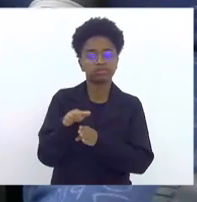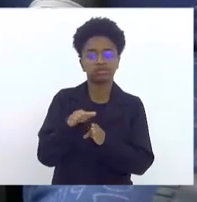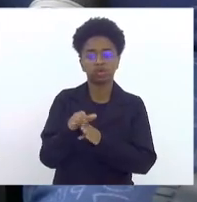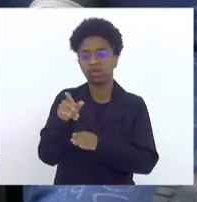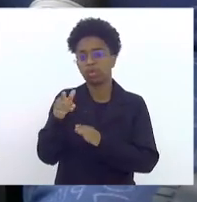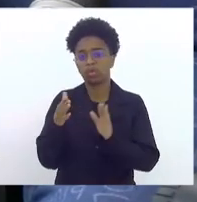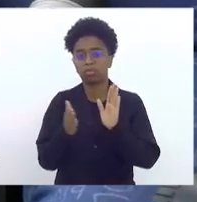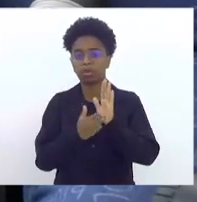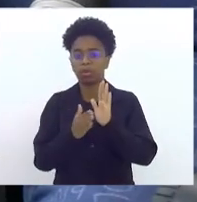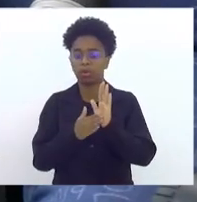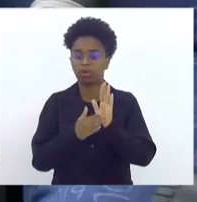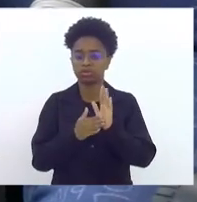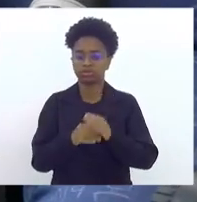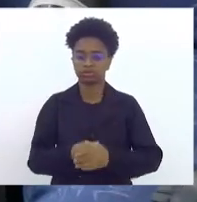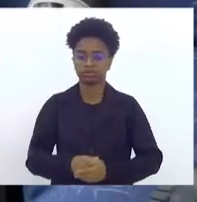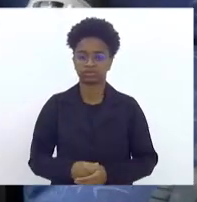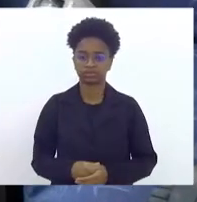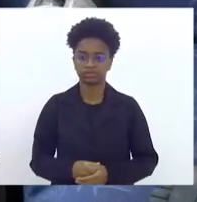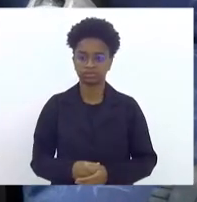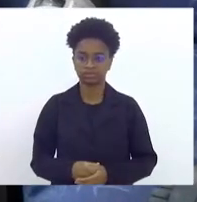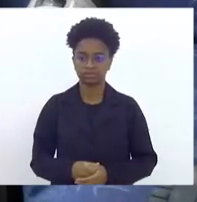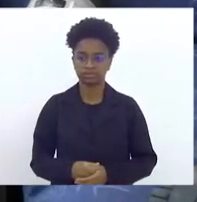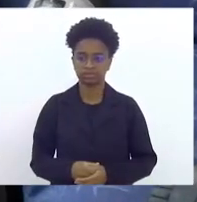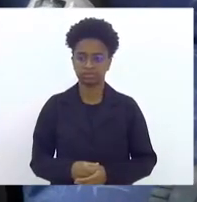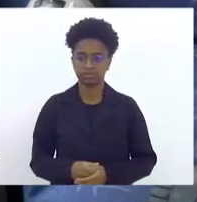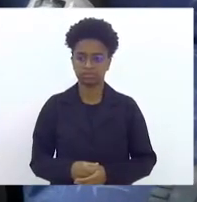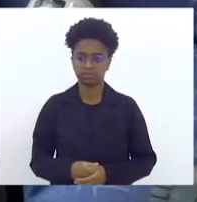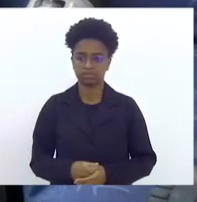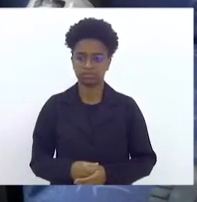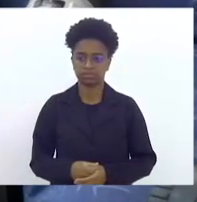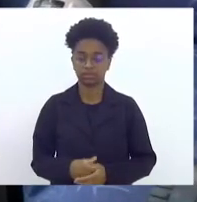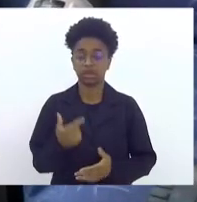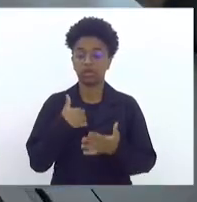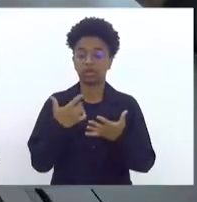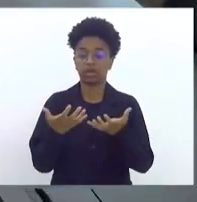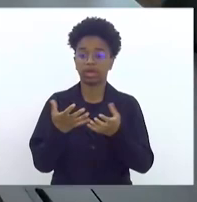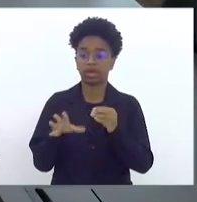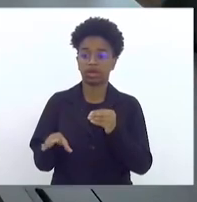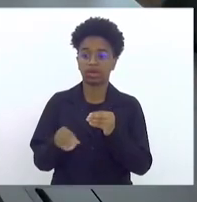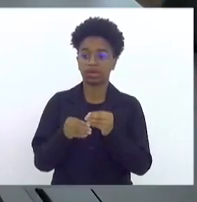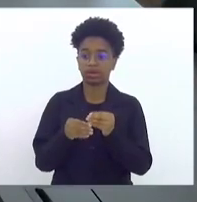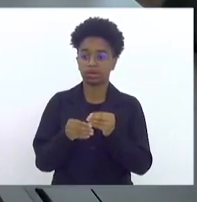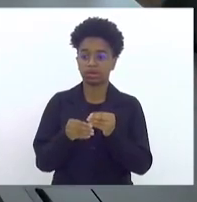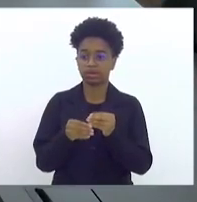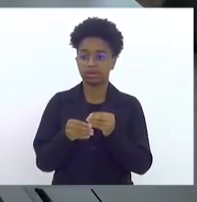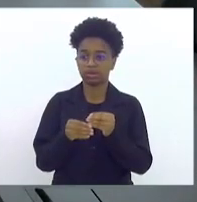Doutora a nós aqui parlamentares eu só quero só complementar